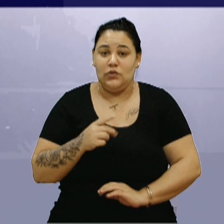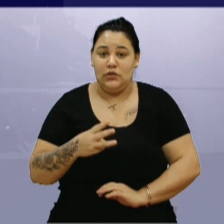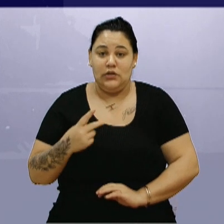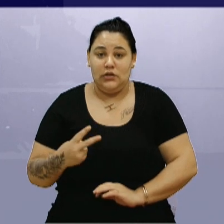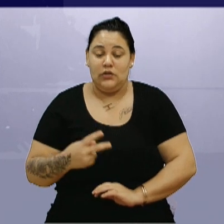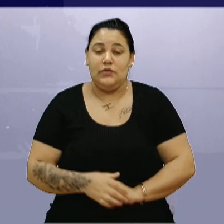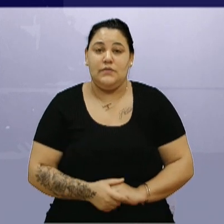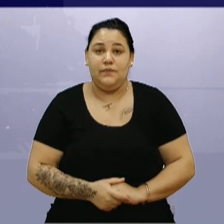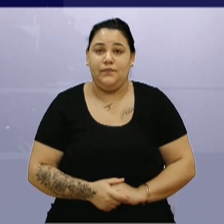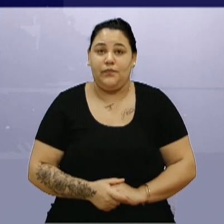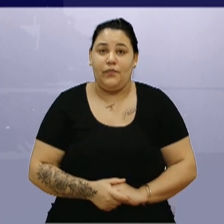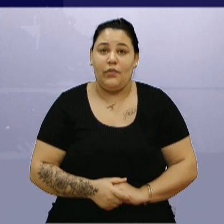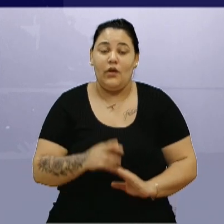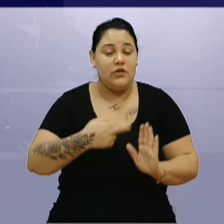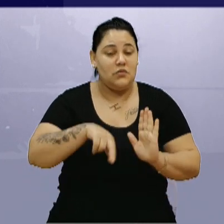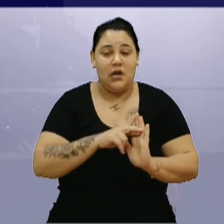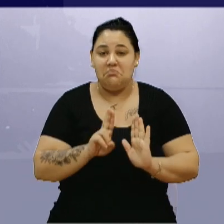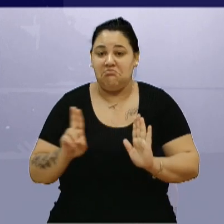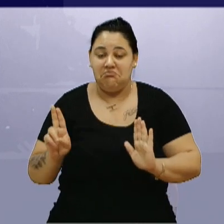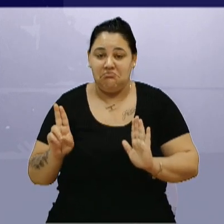46,32%. Resultado nominal,